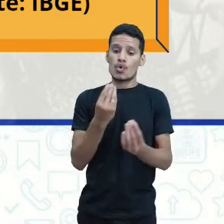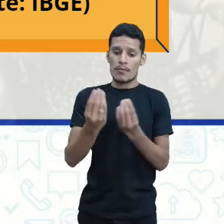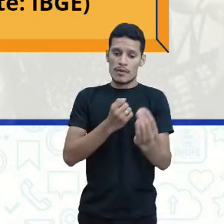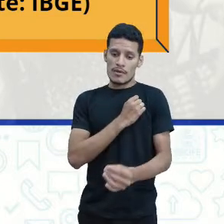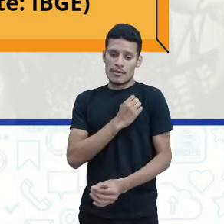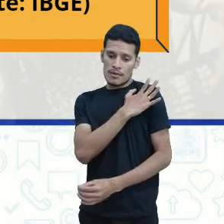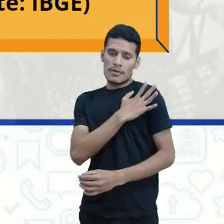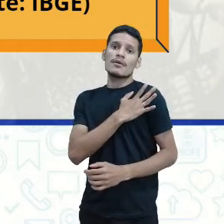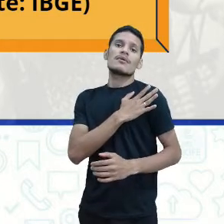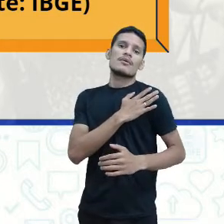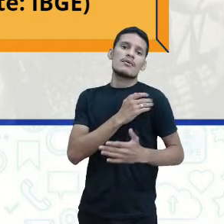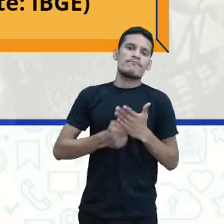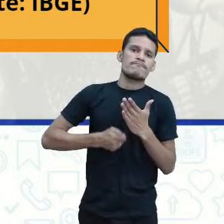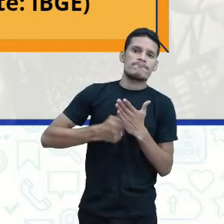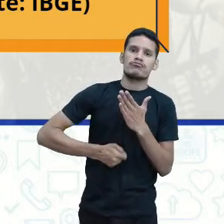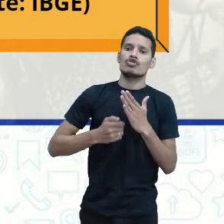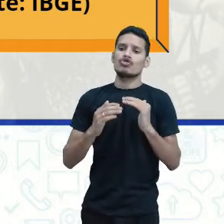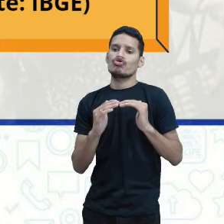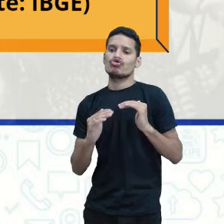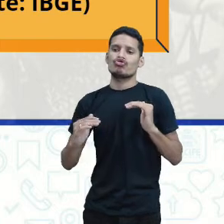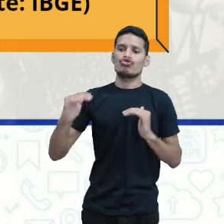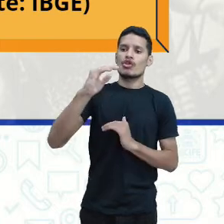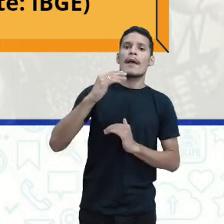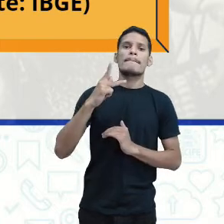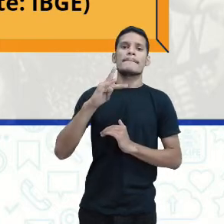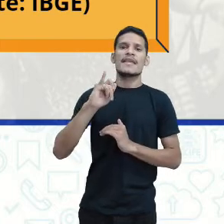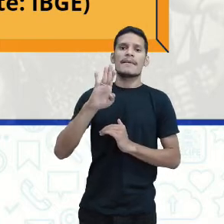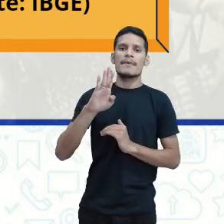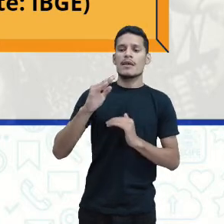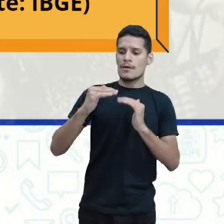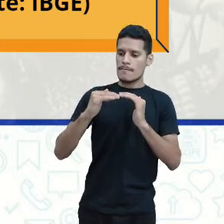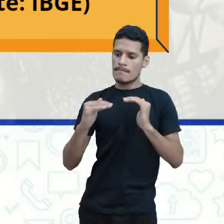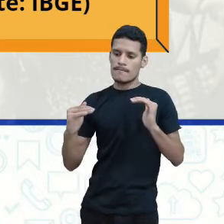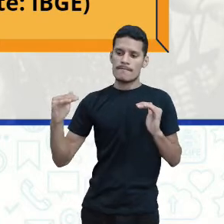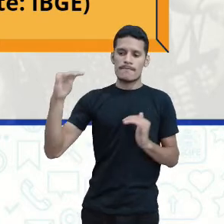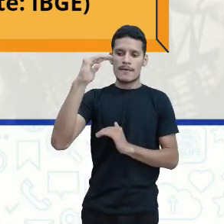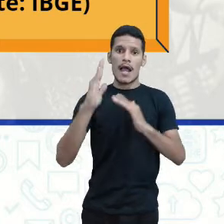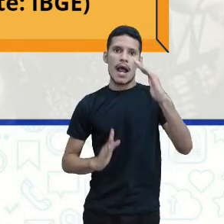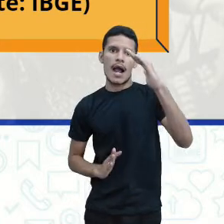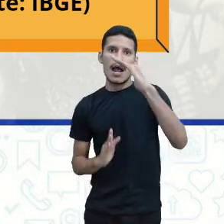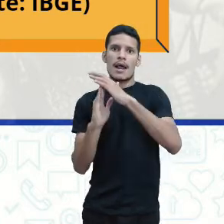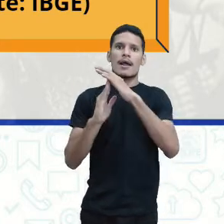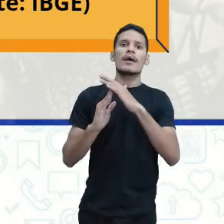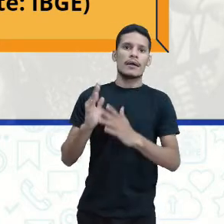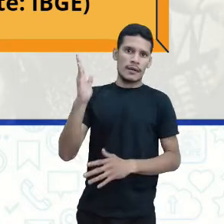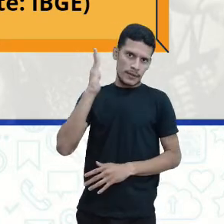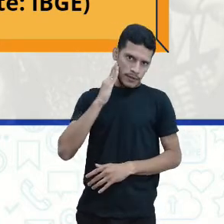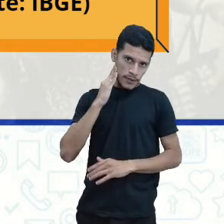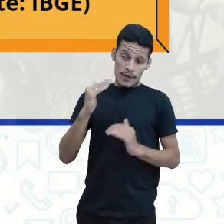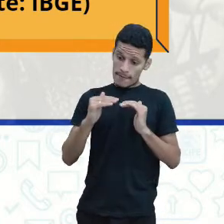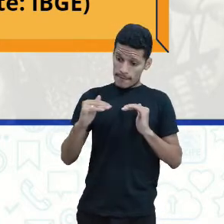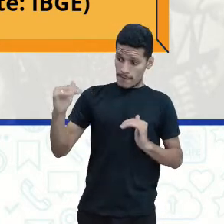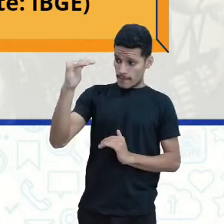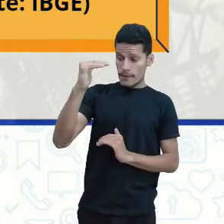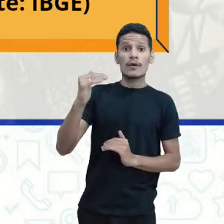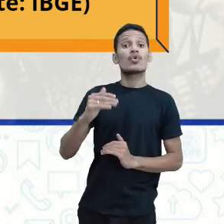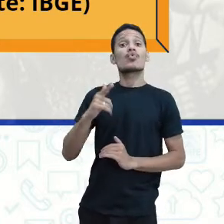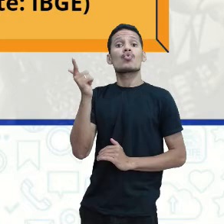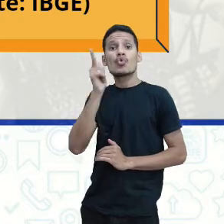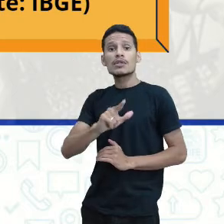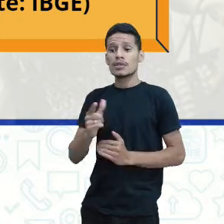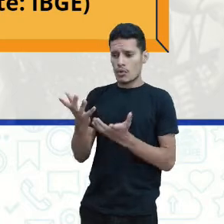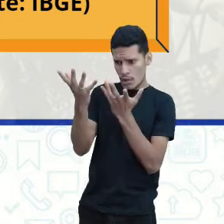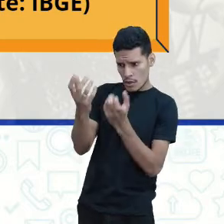chegar a um PIB alto, né, ao desenvolvimento de um produto interno bruto bastante alto, o Brasil passou a arrecadar